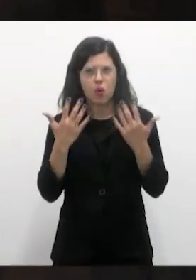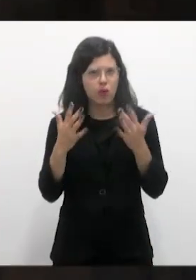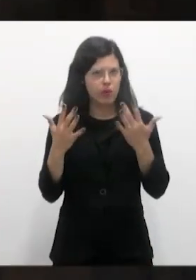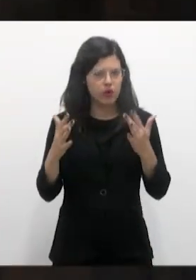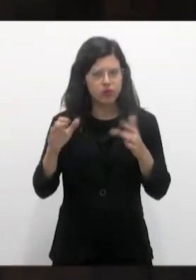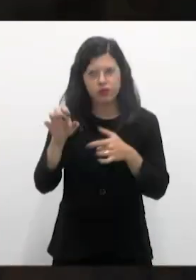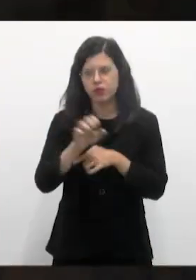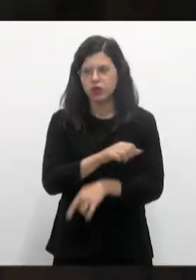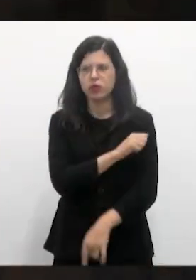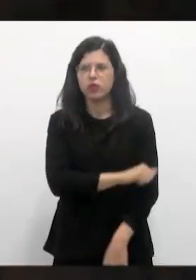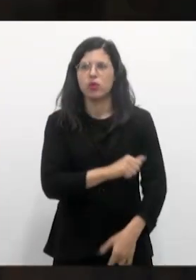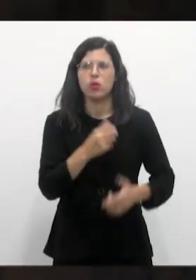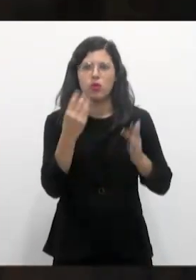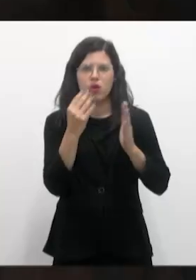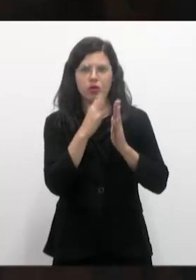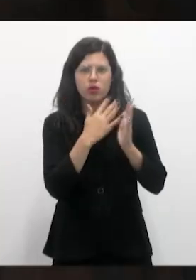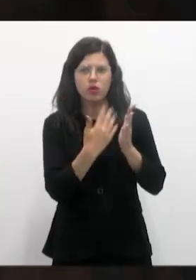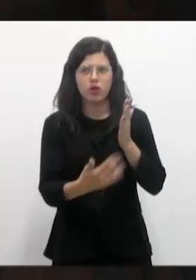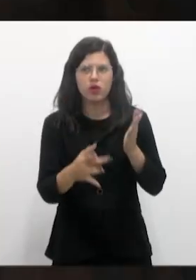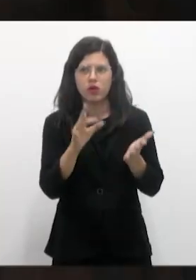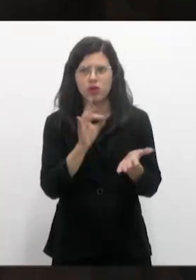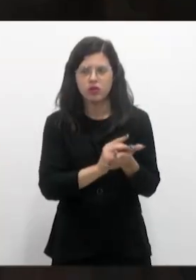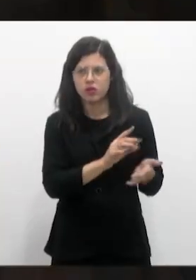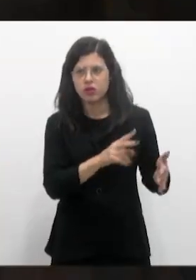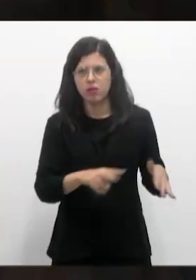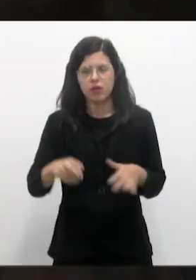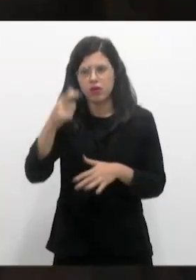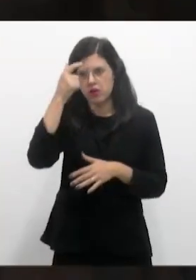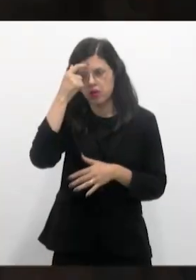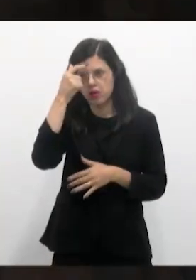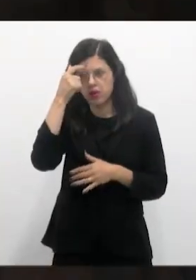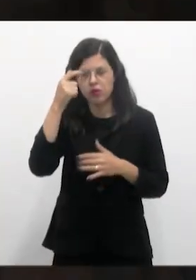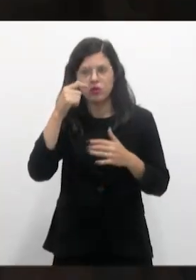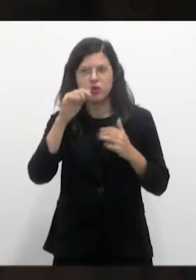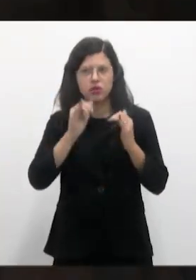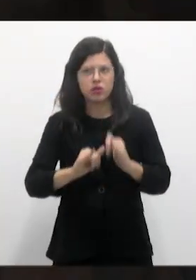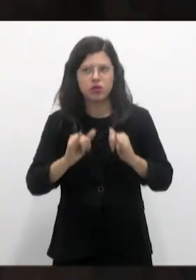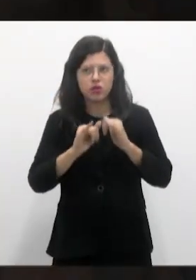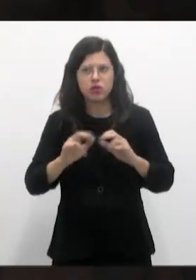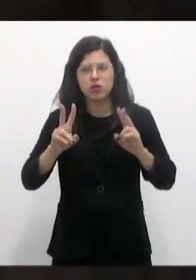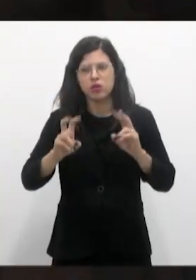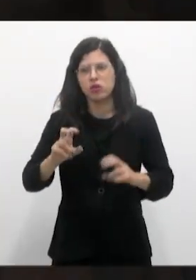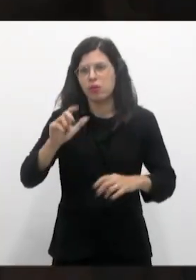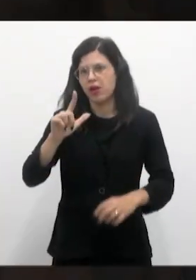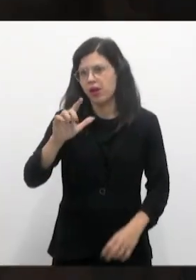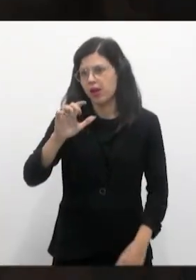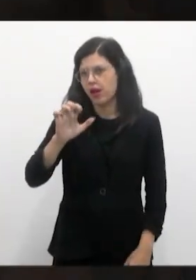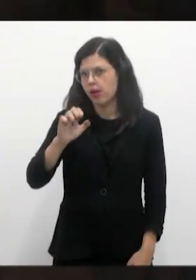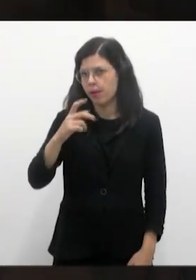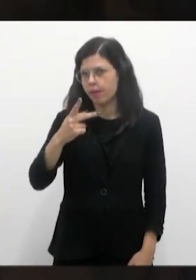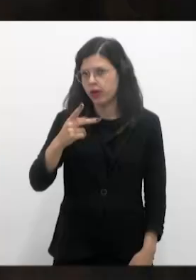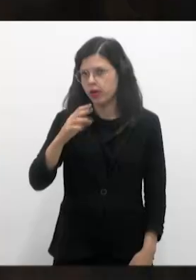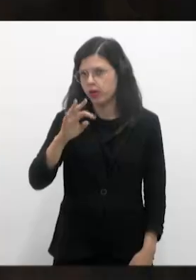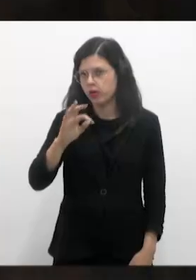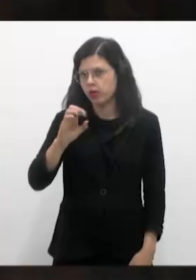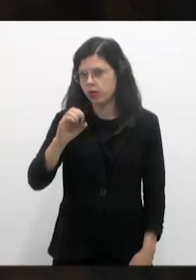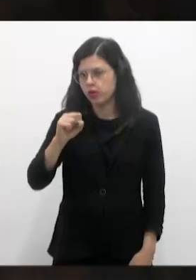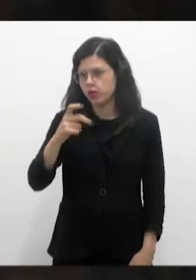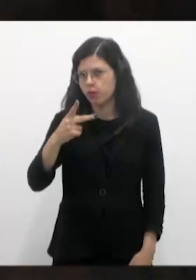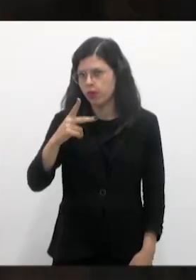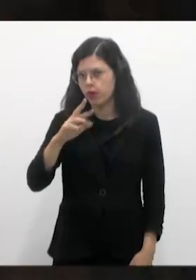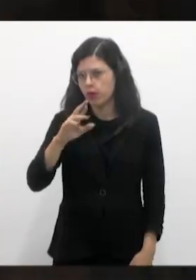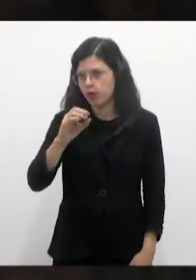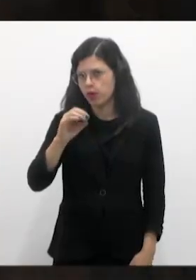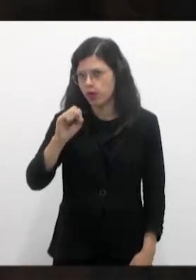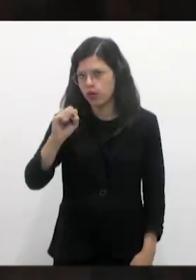Janeiro, para incluir no calendário oficial a Semana da Conscientização sobre a Leptospirose. Pareceres de